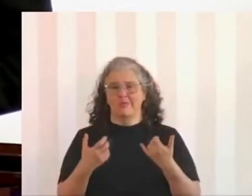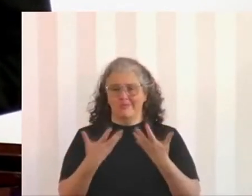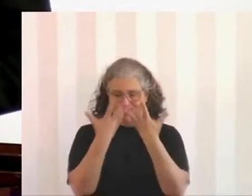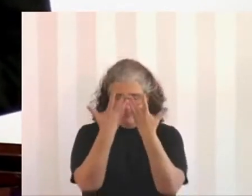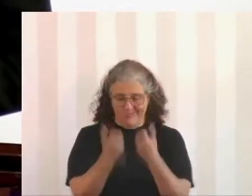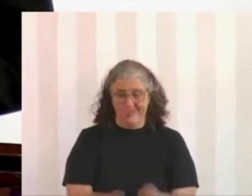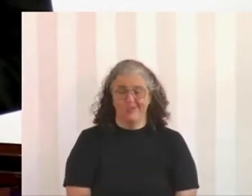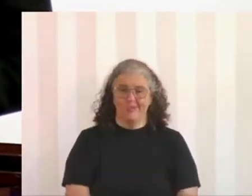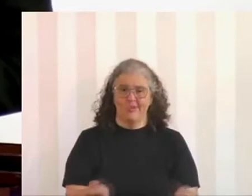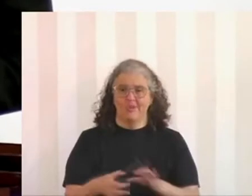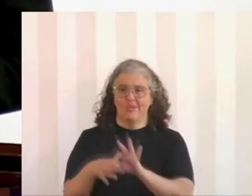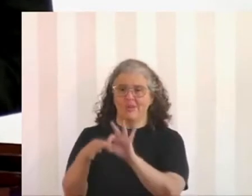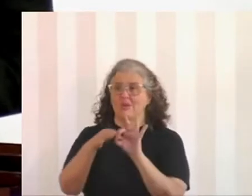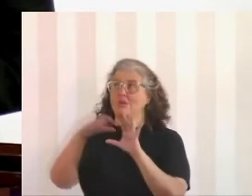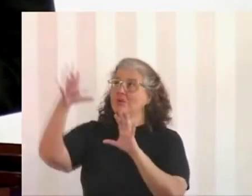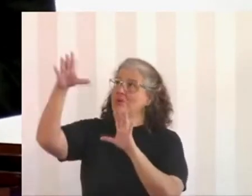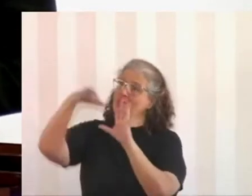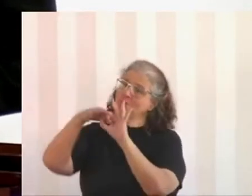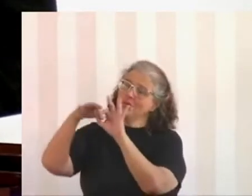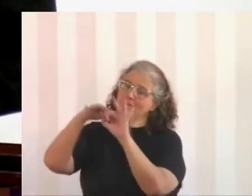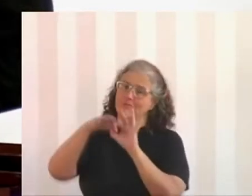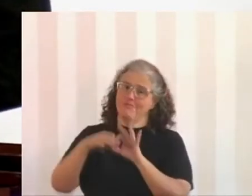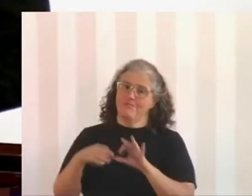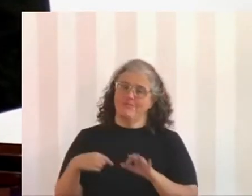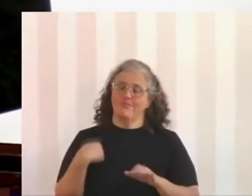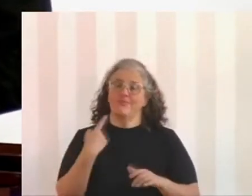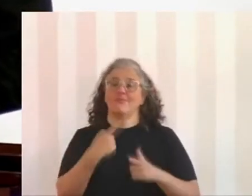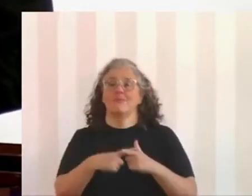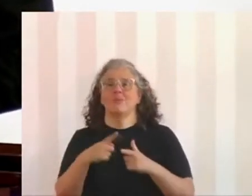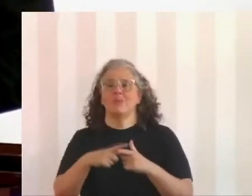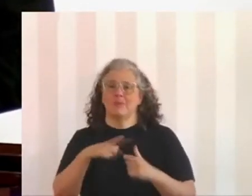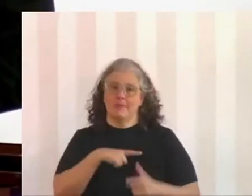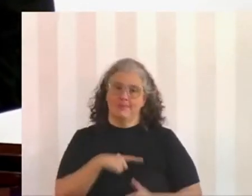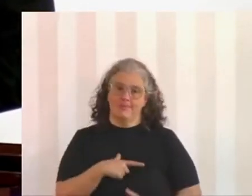está existindo, nós temos grandes problemas.